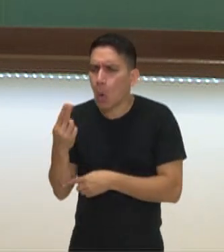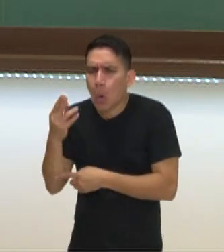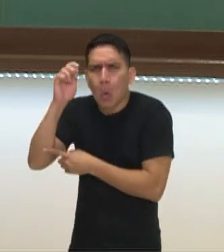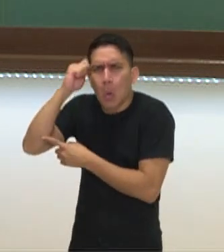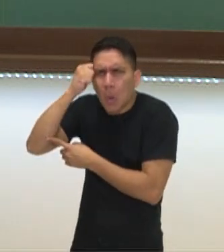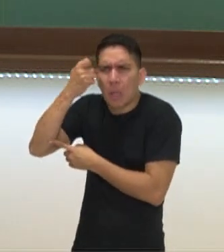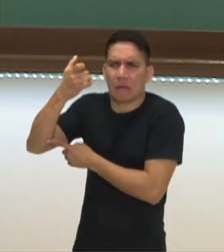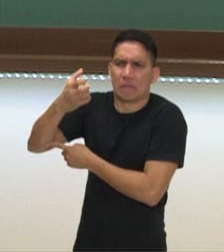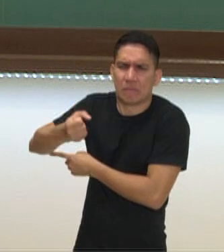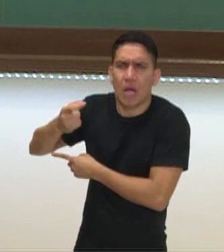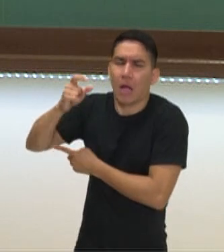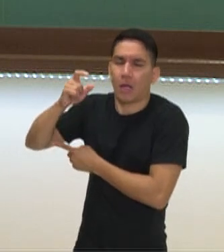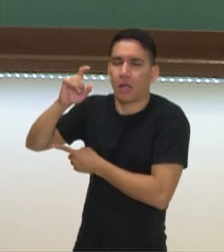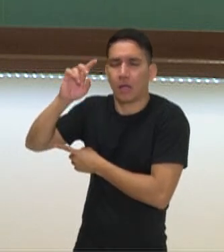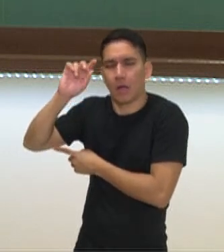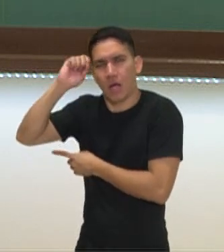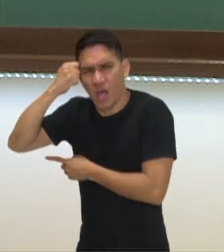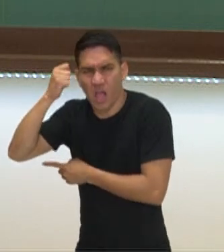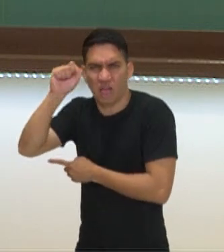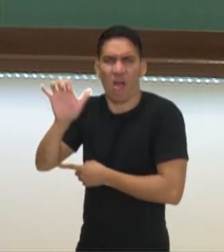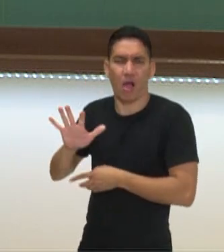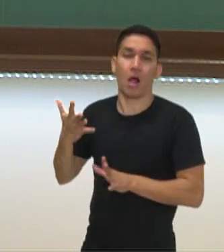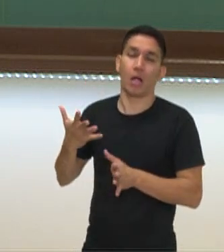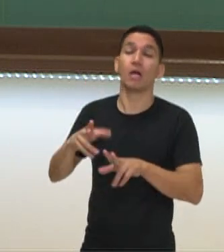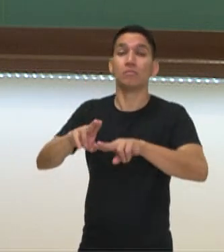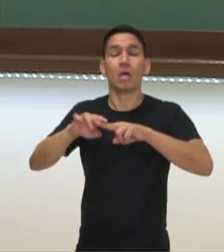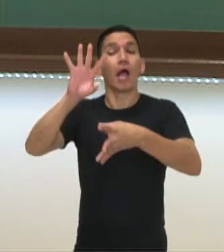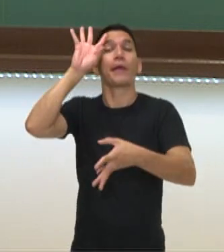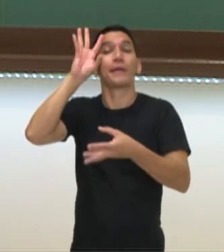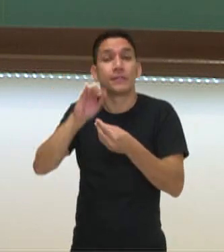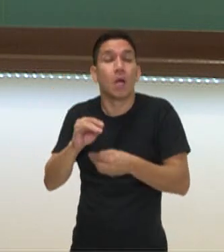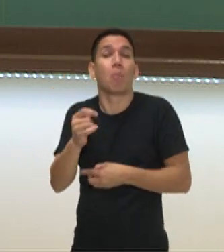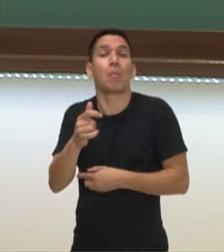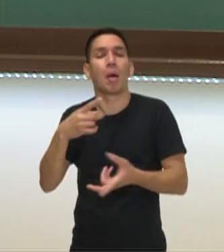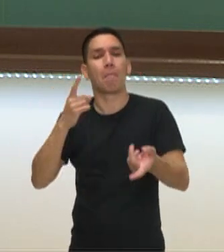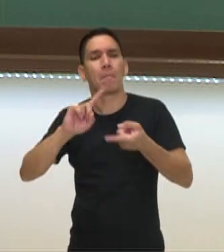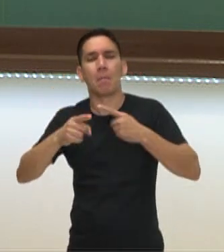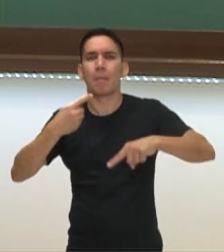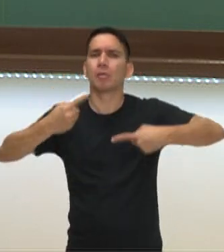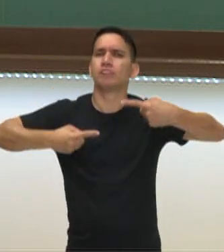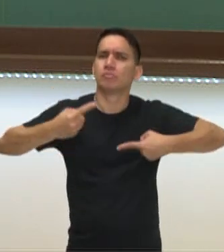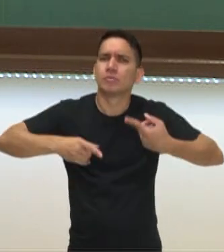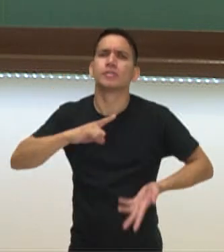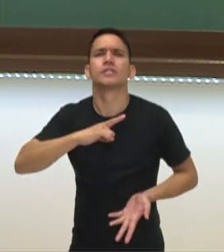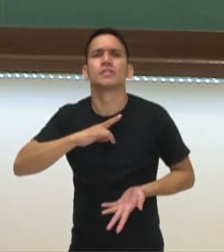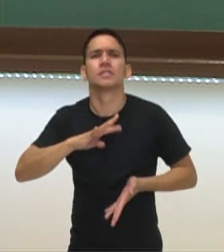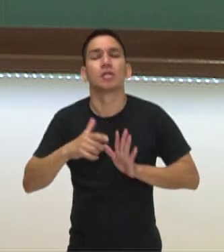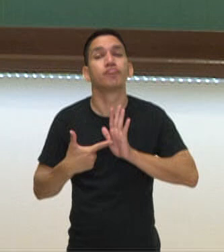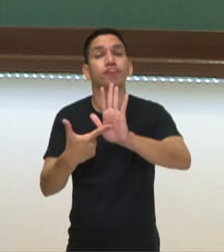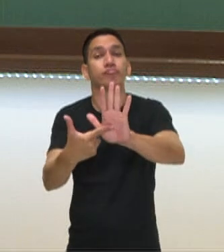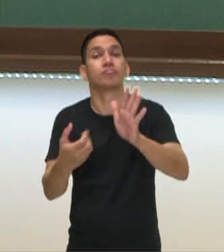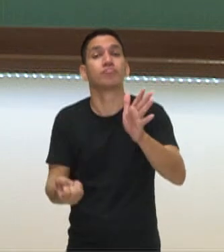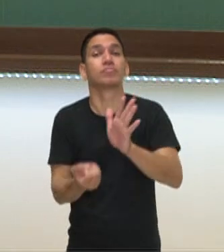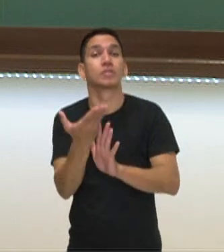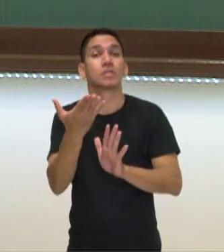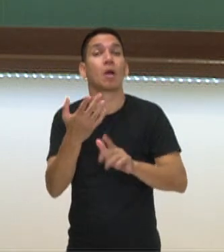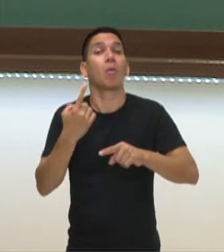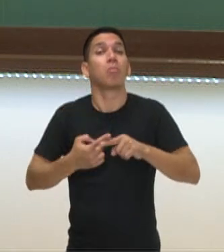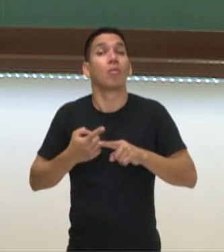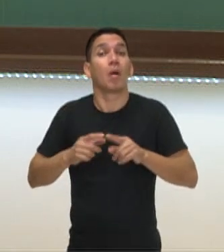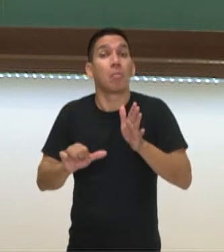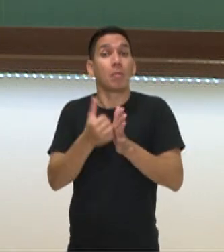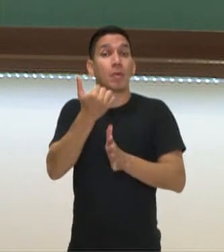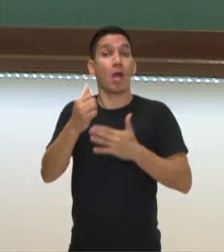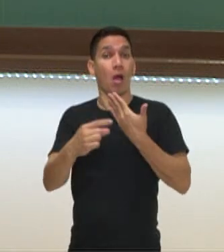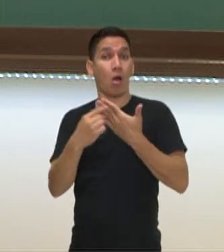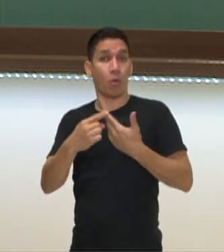Então, a gente entende um pouco ali desse debate que o Gilberto Freire produz, porque é um dos primeiros autores,